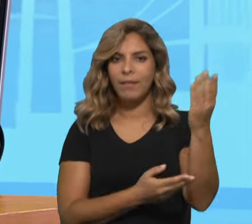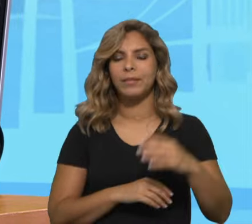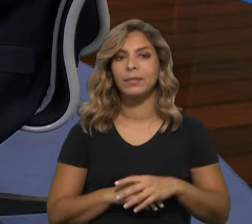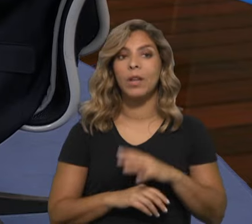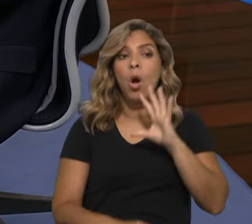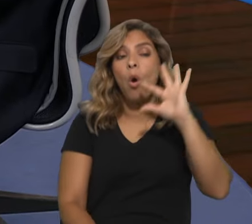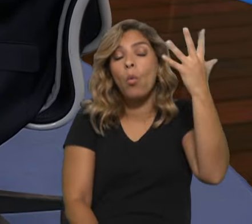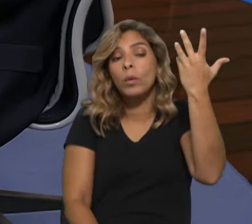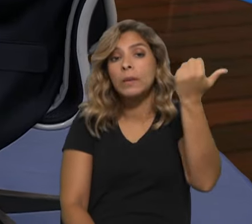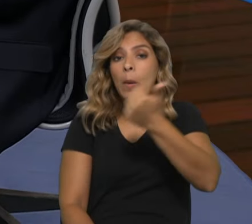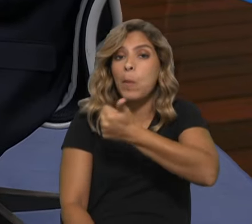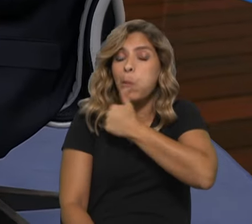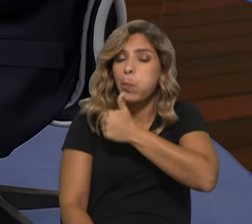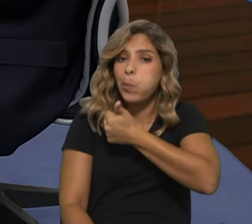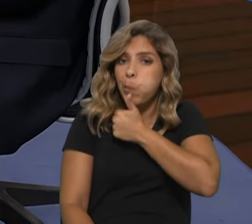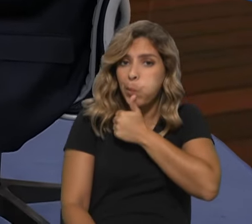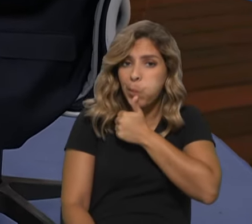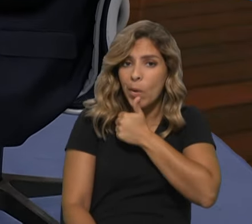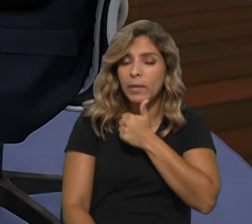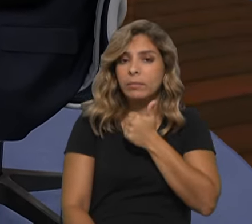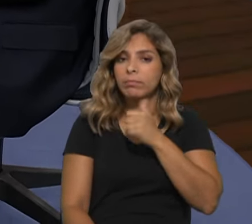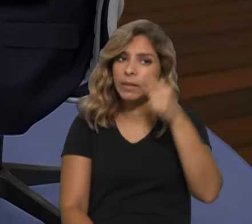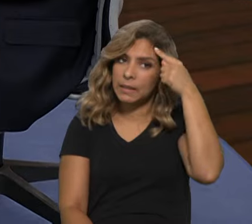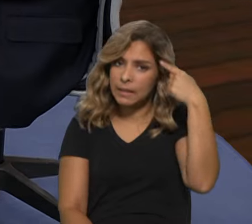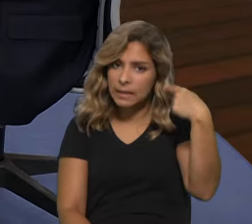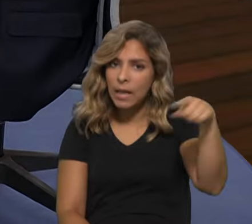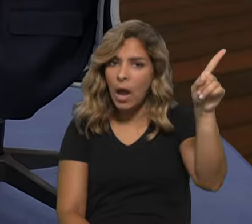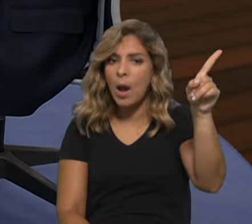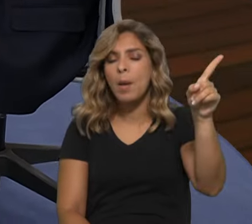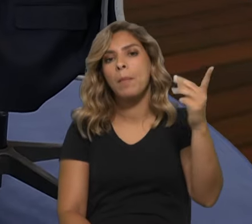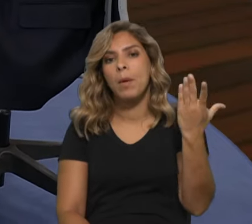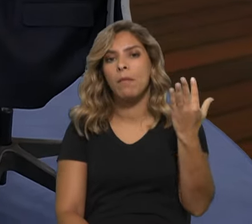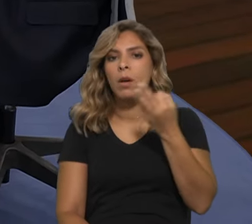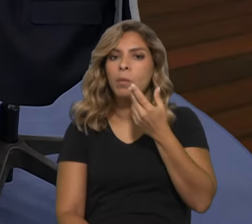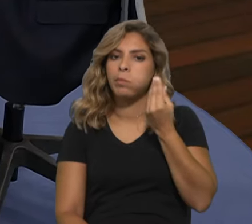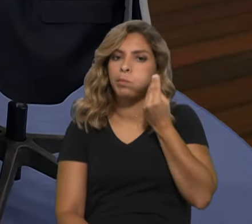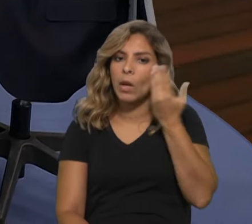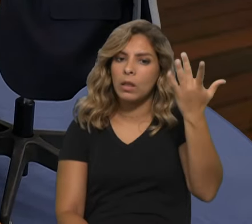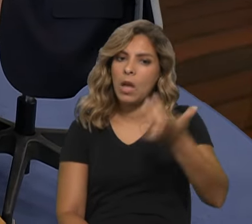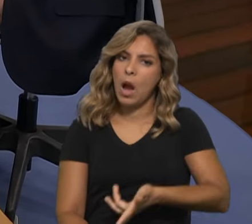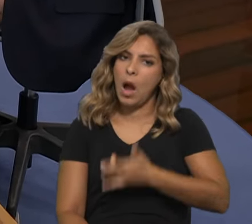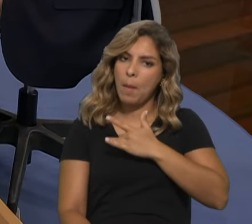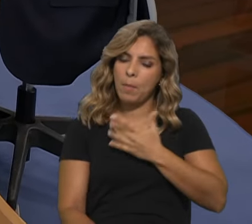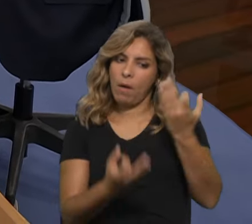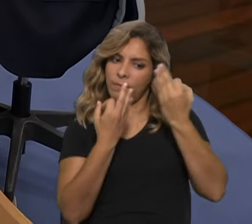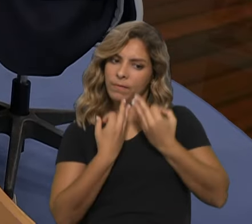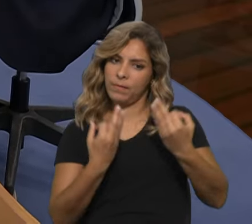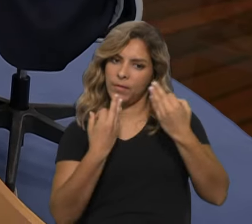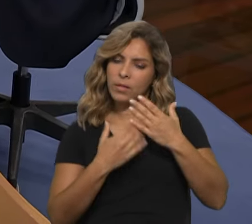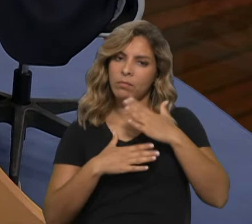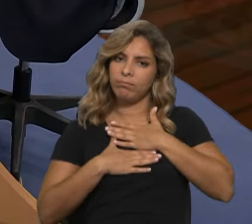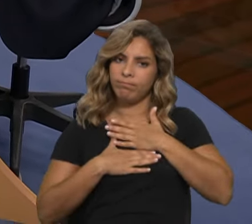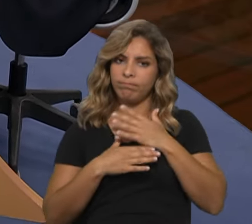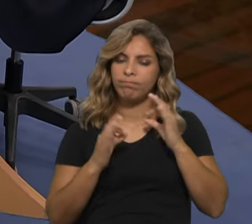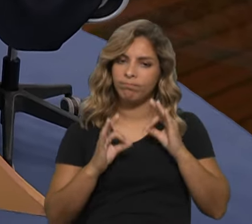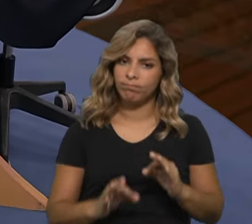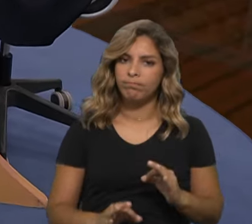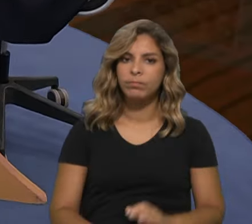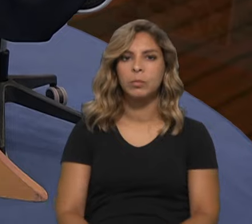o que acontecer, Ele será sempre aquele que nos ama e que nos quer bem. Portanto,